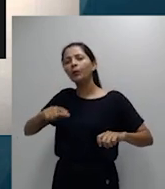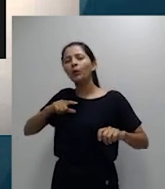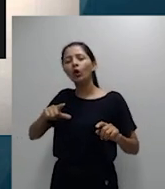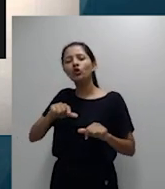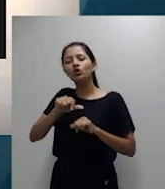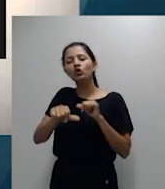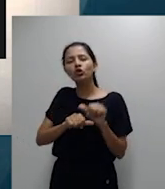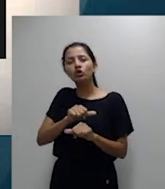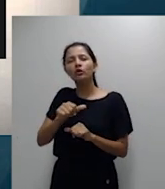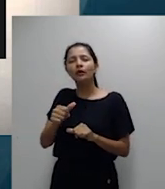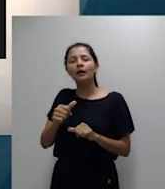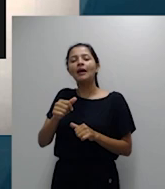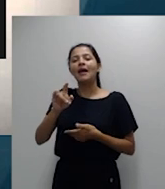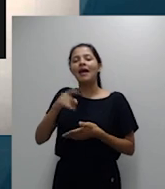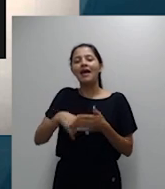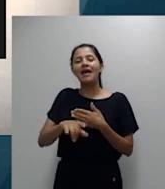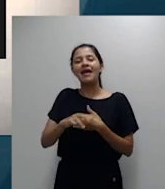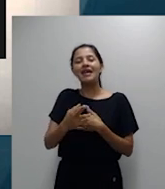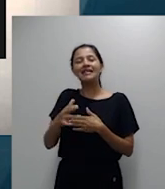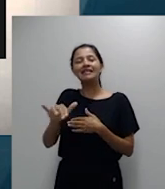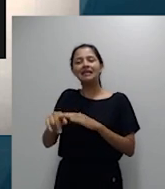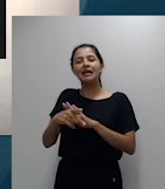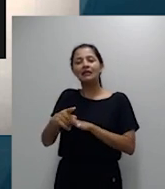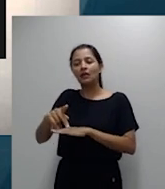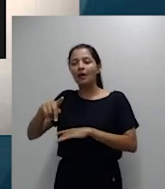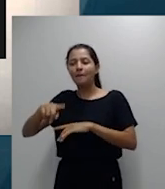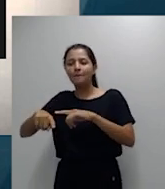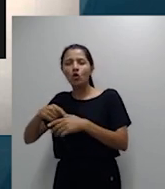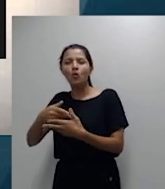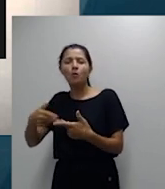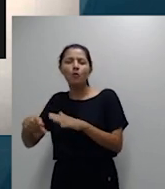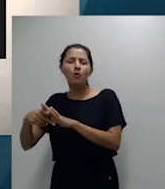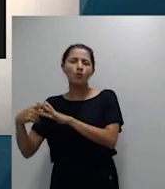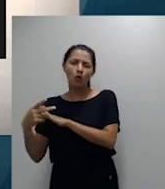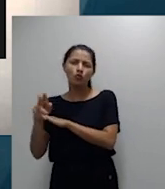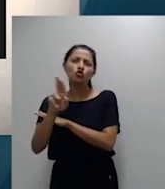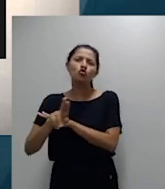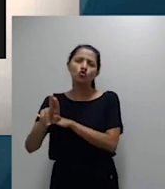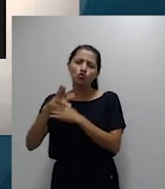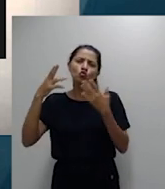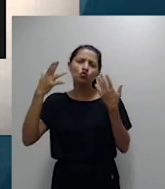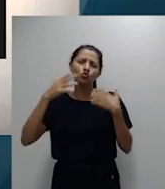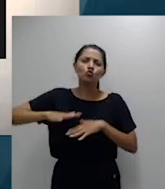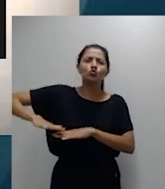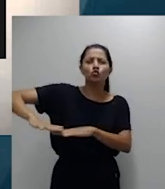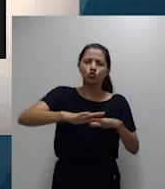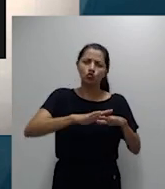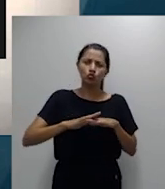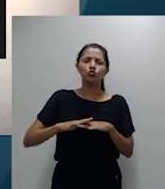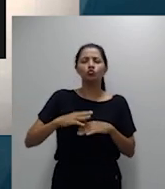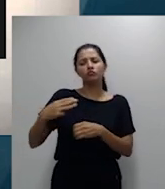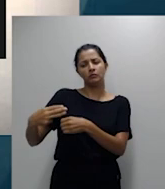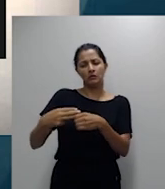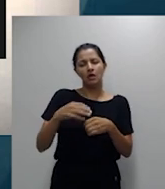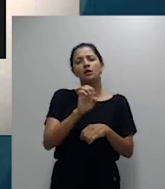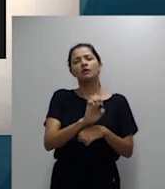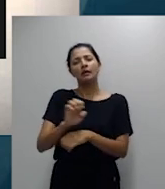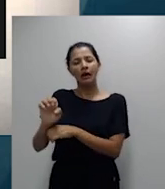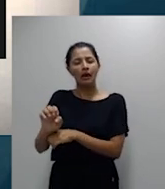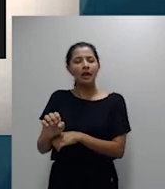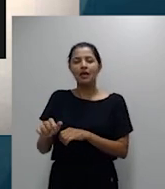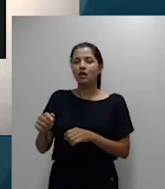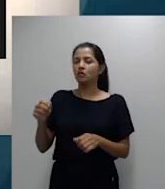na obtenção de receitas advindas dos bens de uso comum dos Estados Unidos e o pedido de cobrar valores a título de preço público